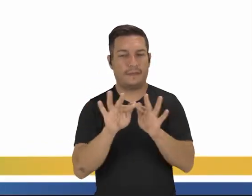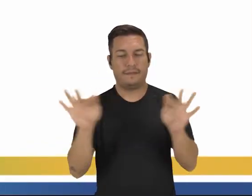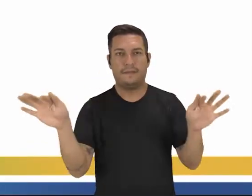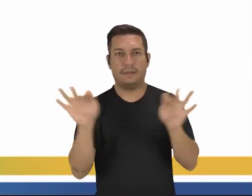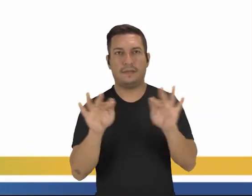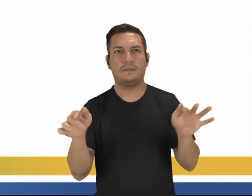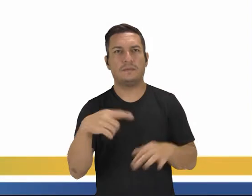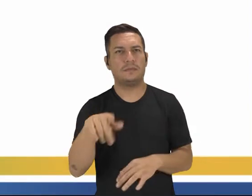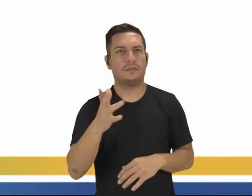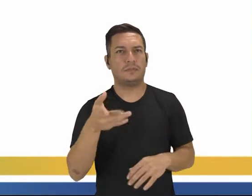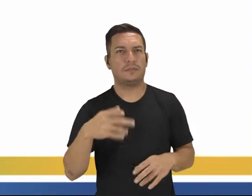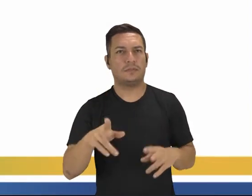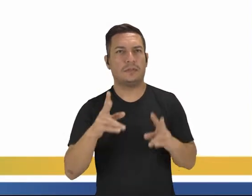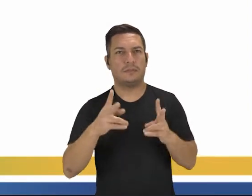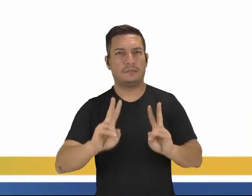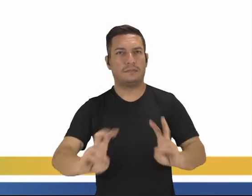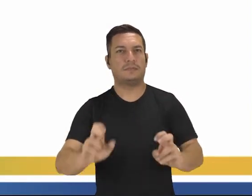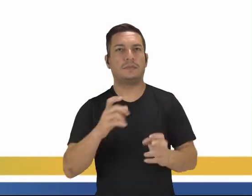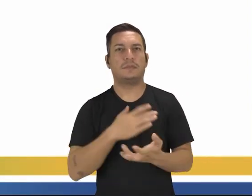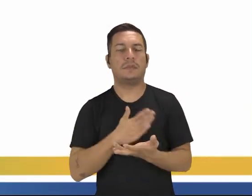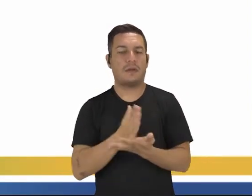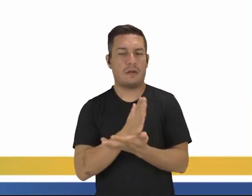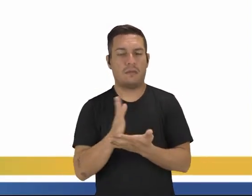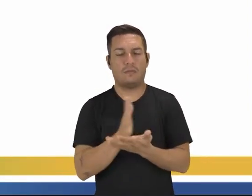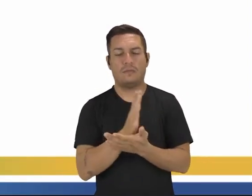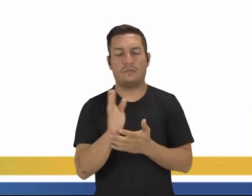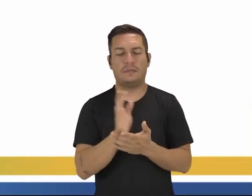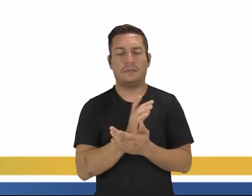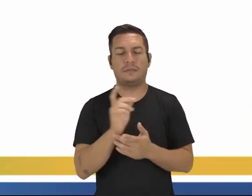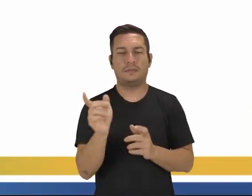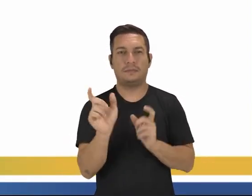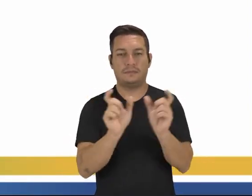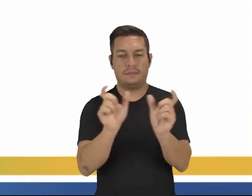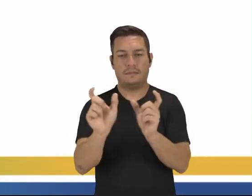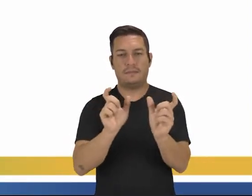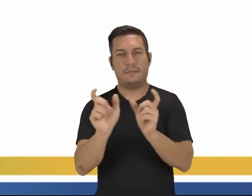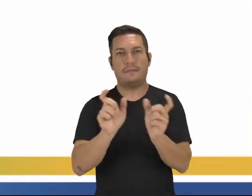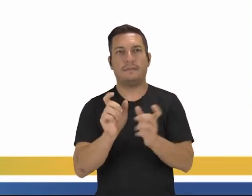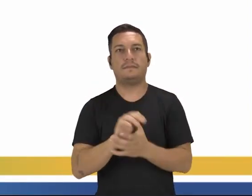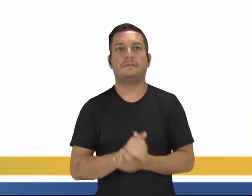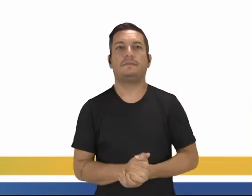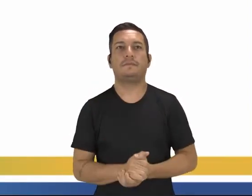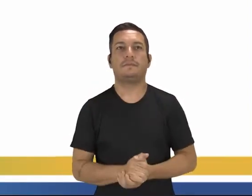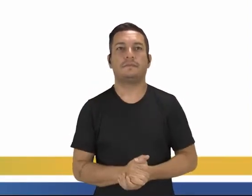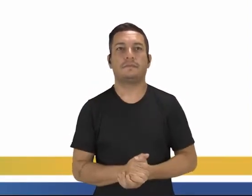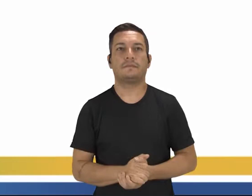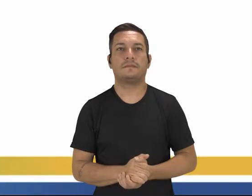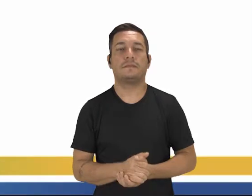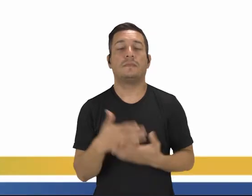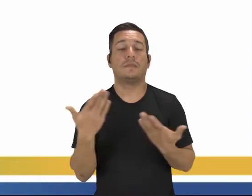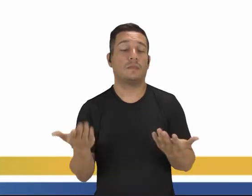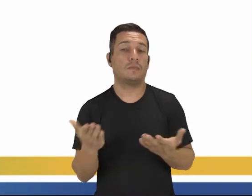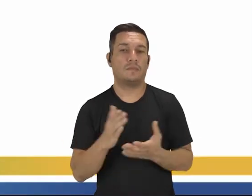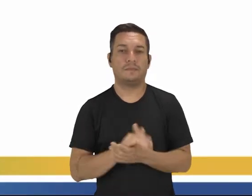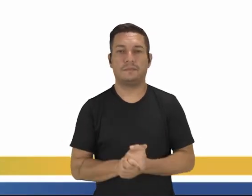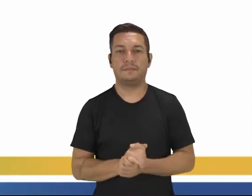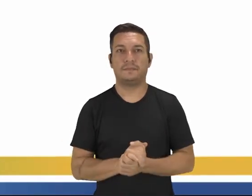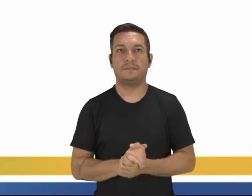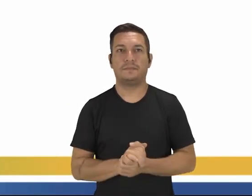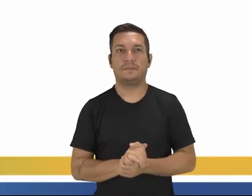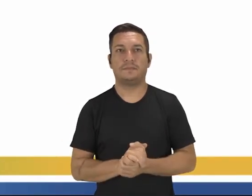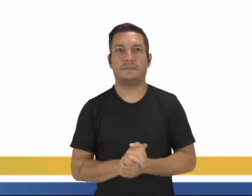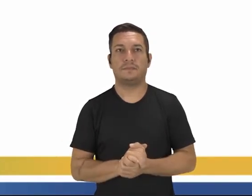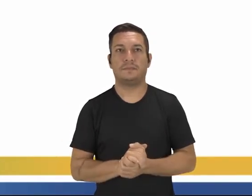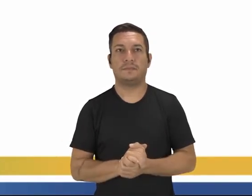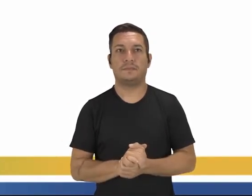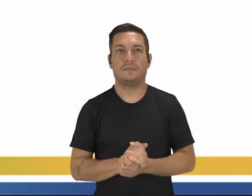alguna vez alguna de las siguientes expresiones? Vamos ver aqui comigo. Quais são as expressões? Ojos